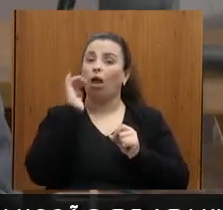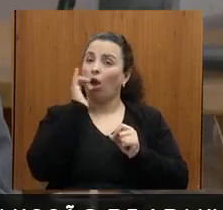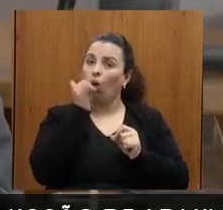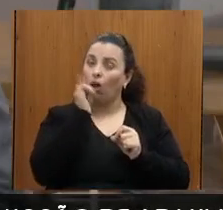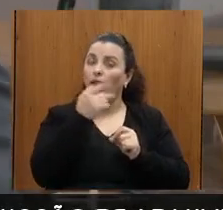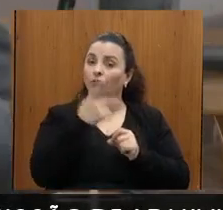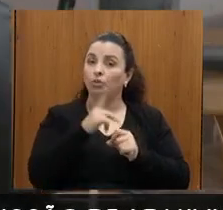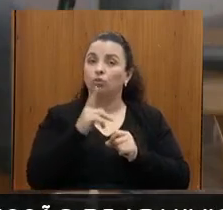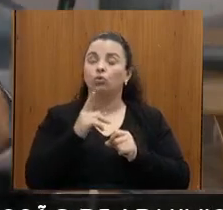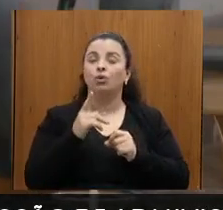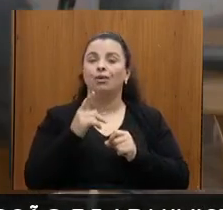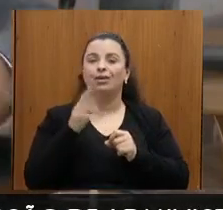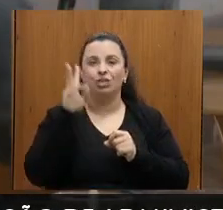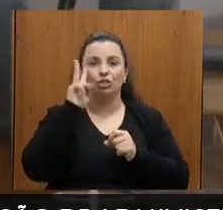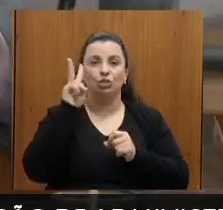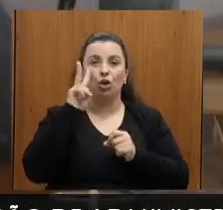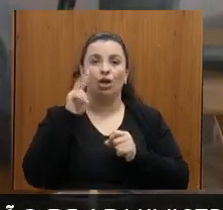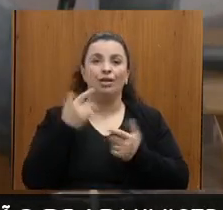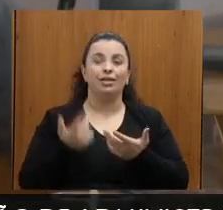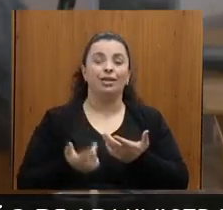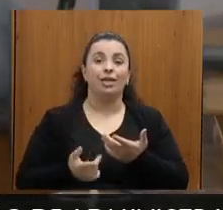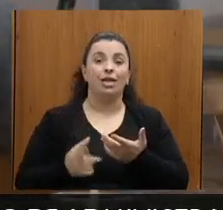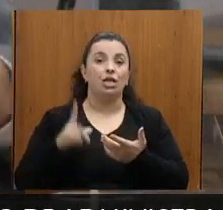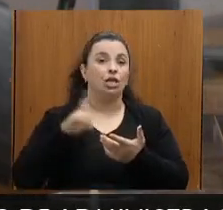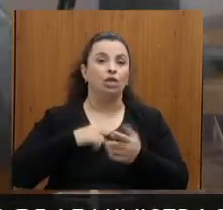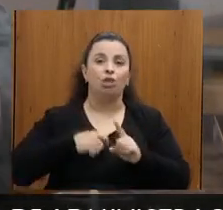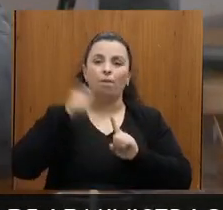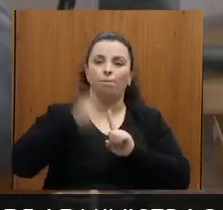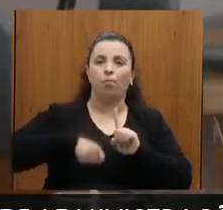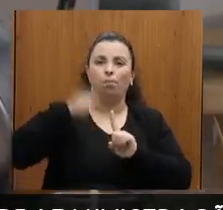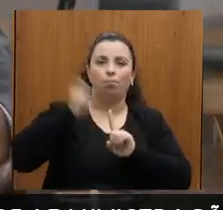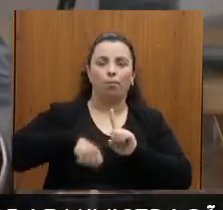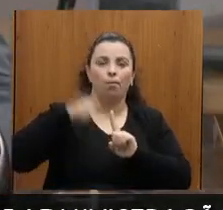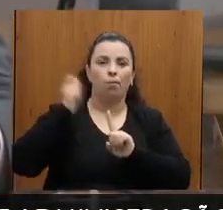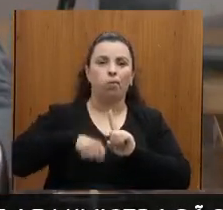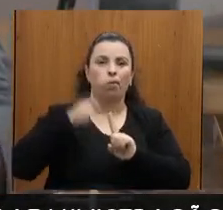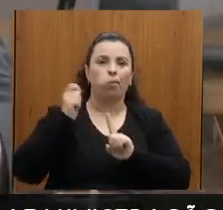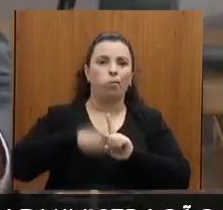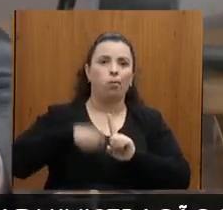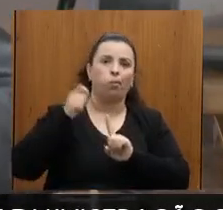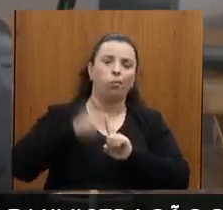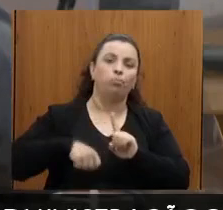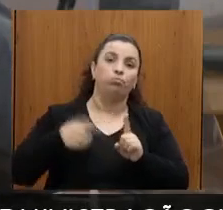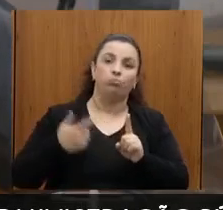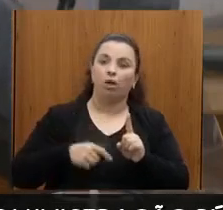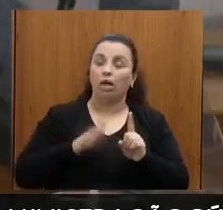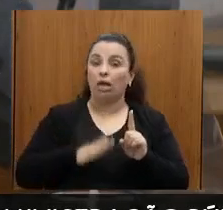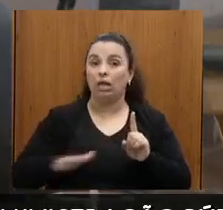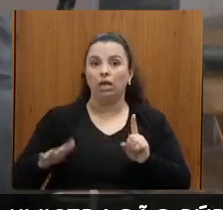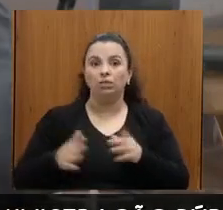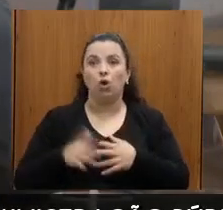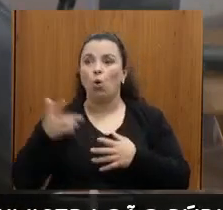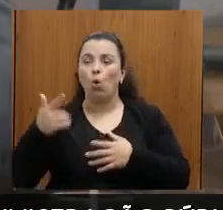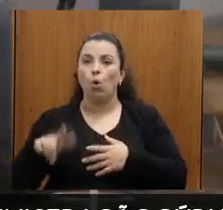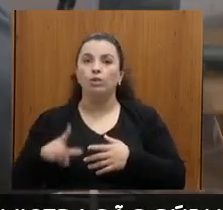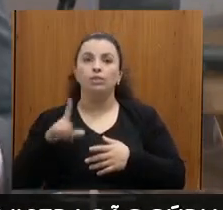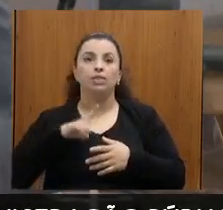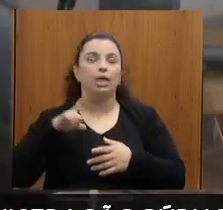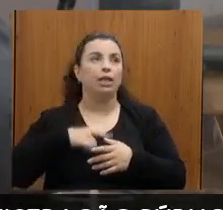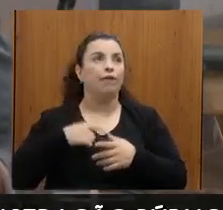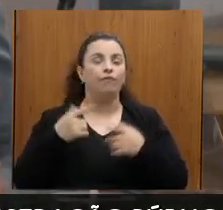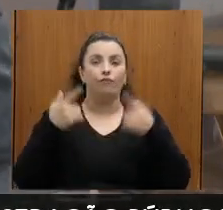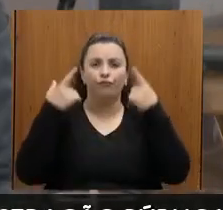que eram estrupadas de forma rotineira, enquanto crianças. Outros que sofreram violências e agressões